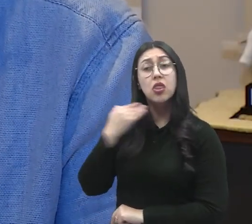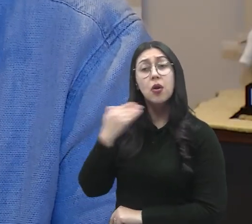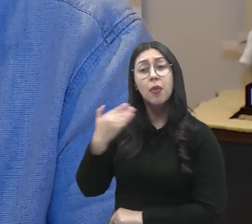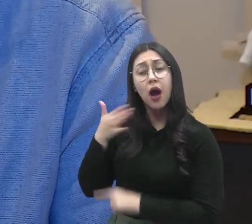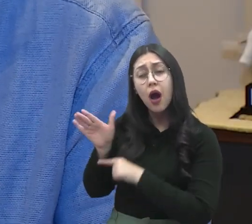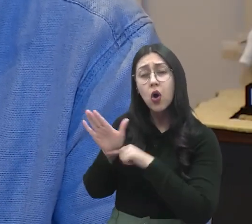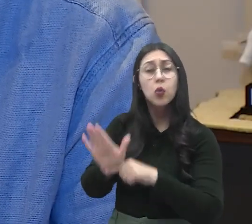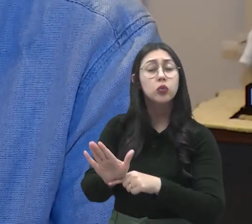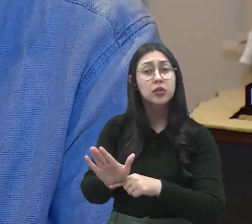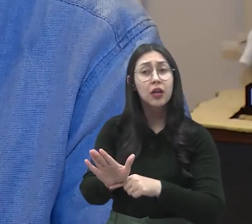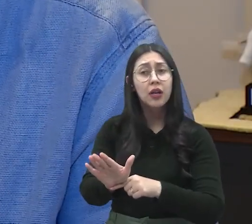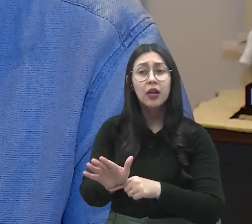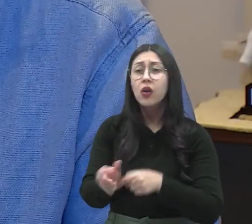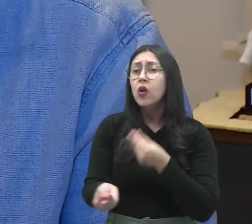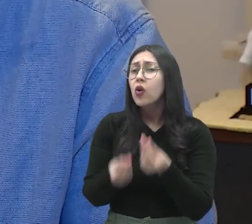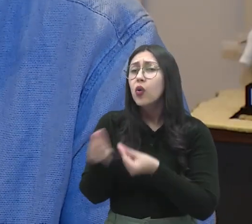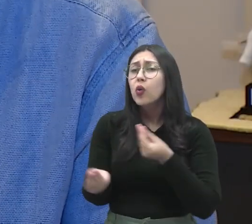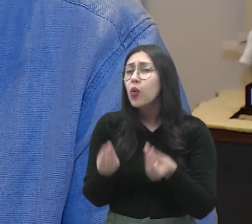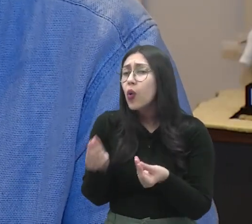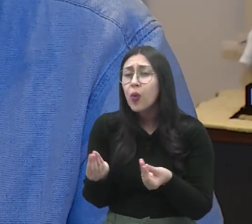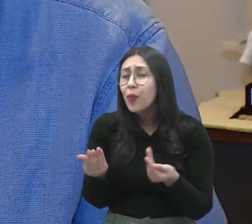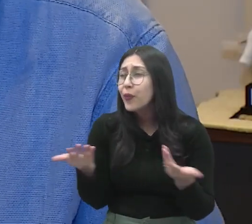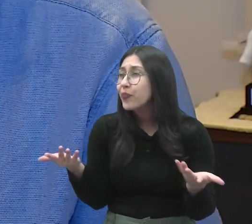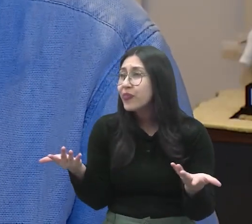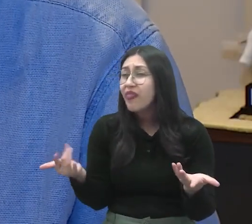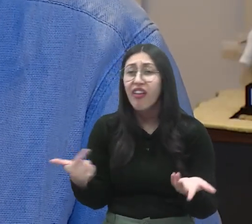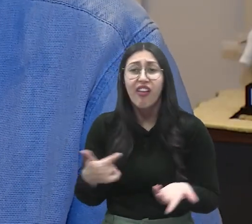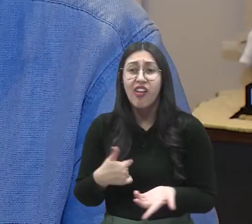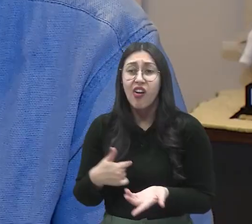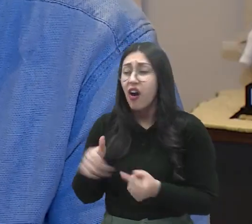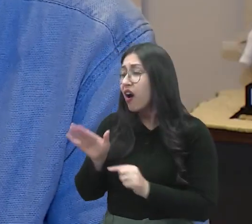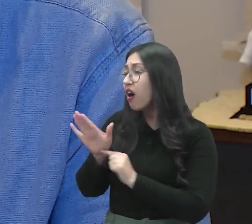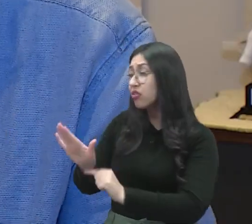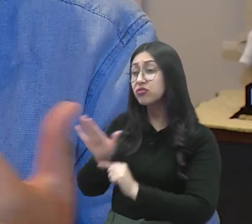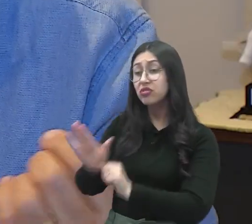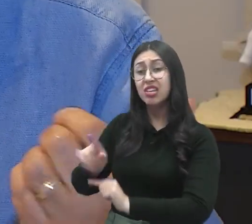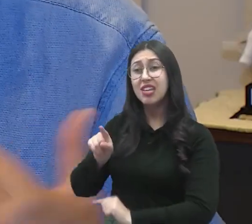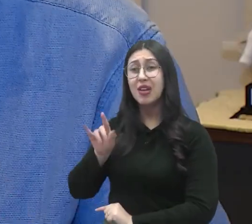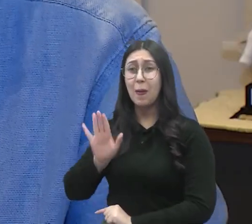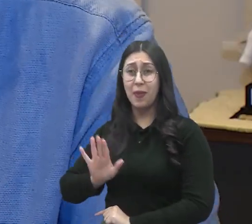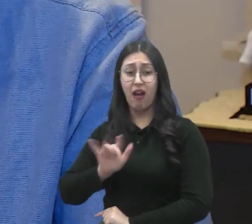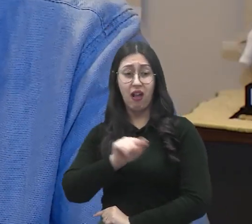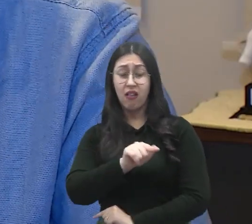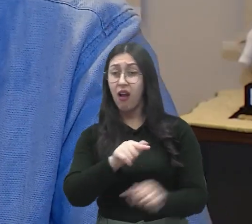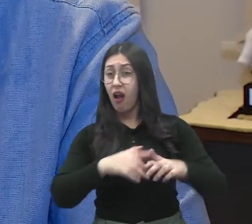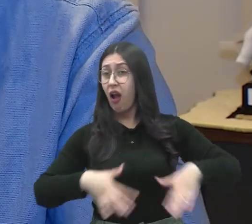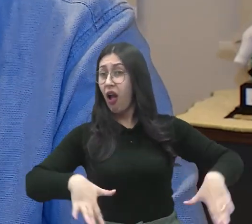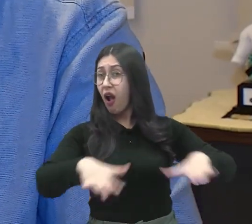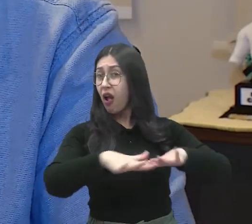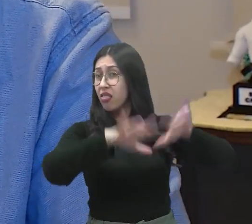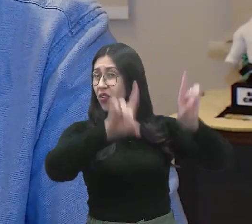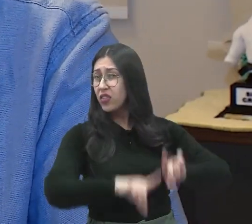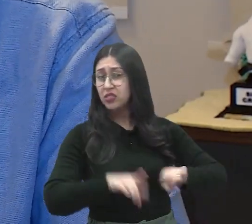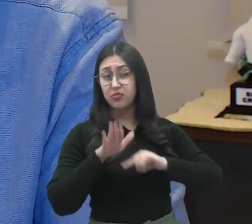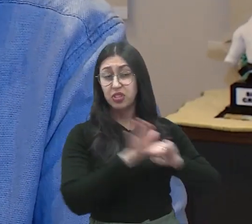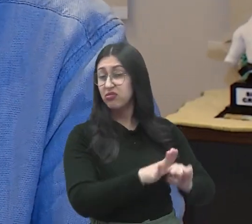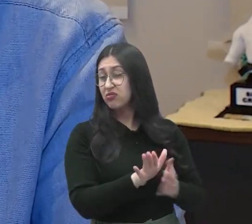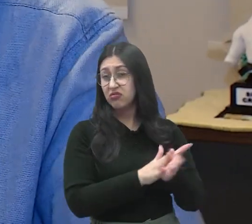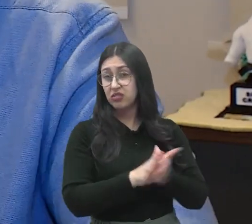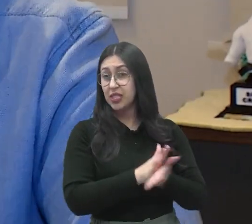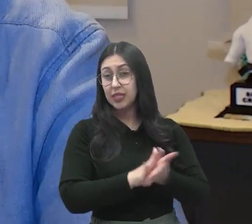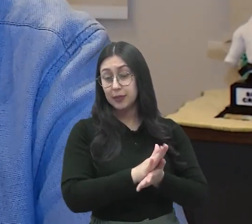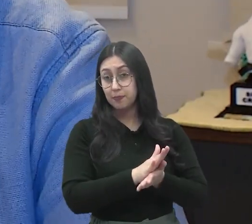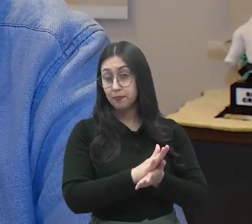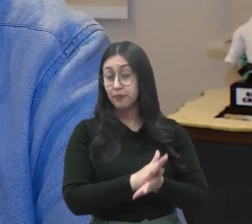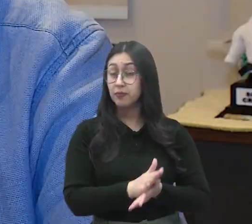cooperar. Como você não vai cooperar ou não vai dar retaguarda para quem possui algum